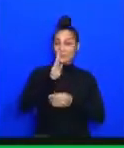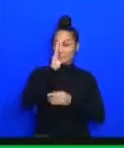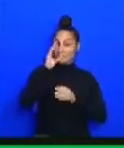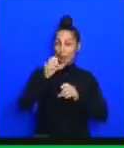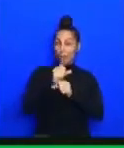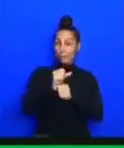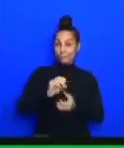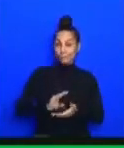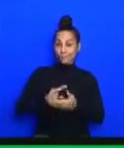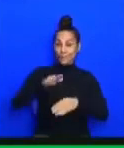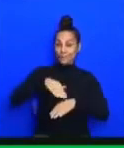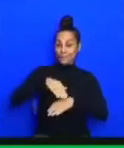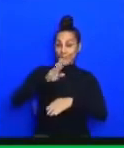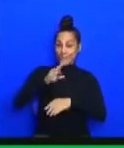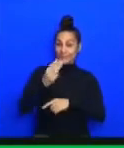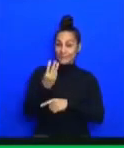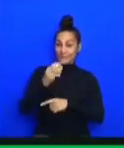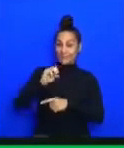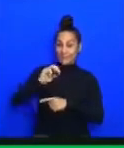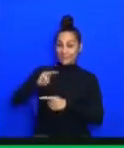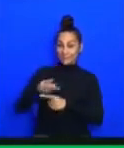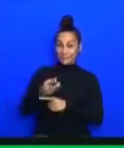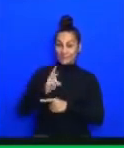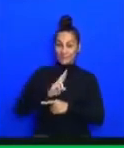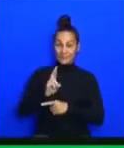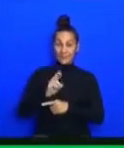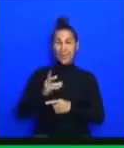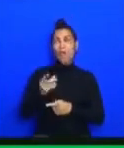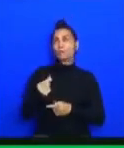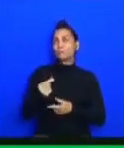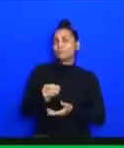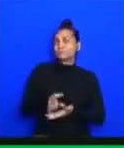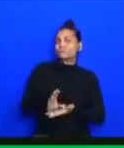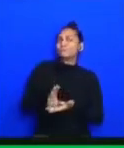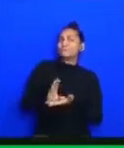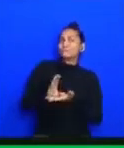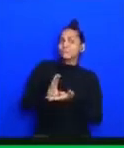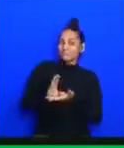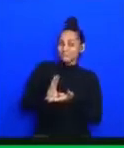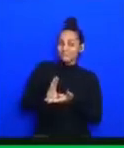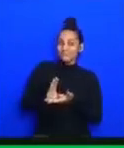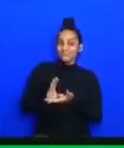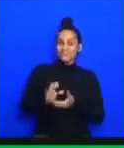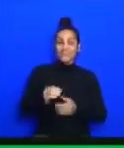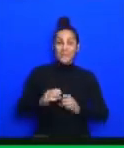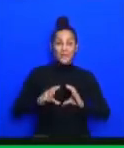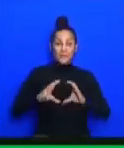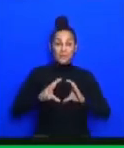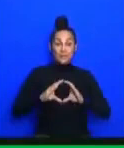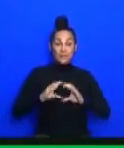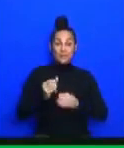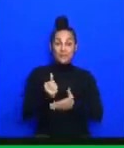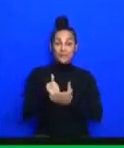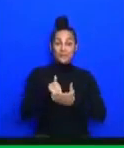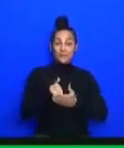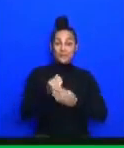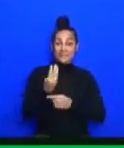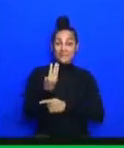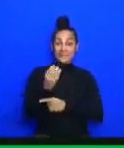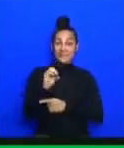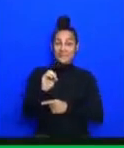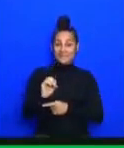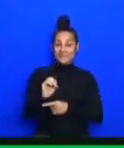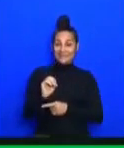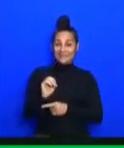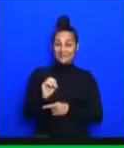hoje acumulado em mais de 30 milhões de reais. É muita grana. Vem chegando mais uma bola, número 30,